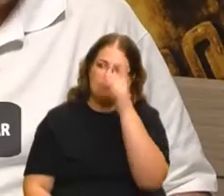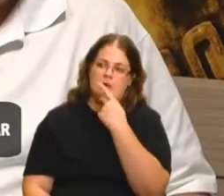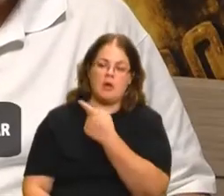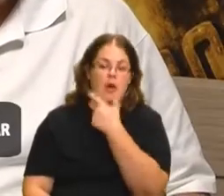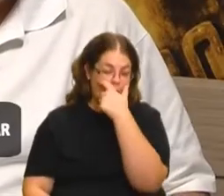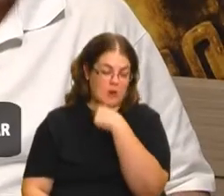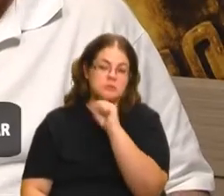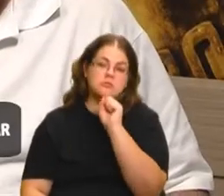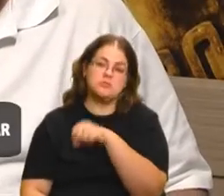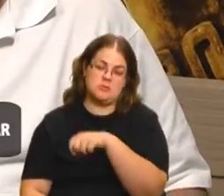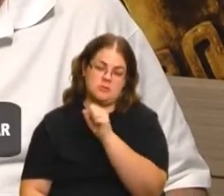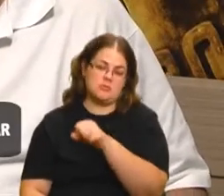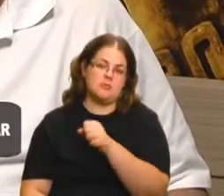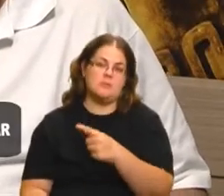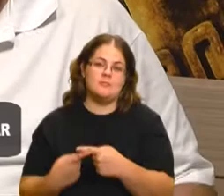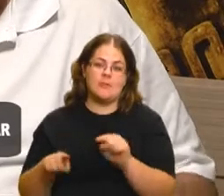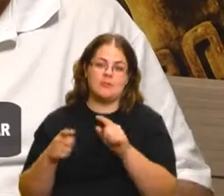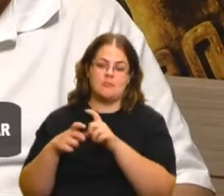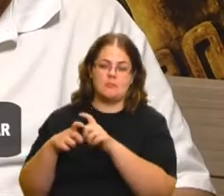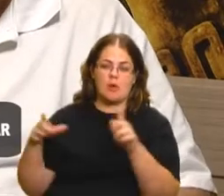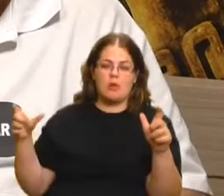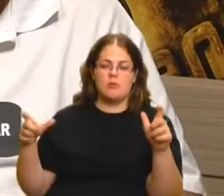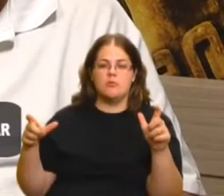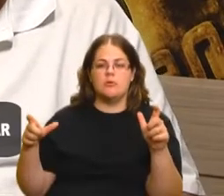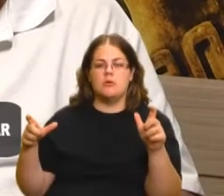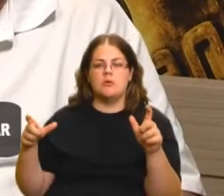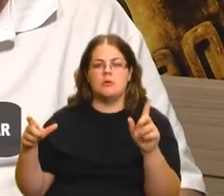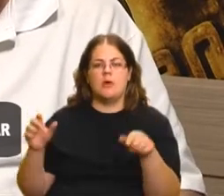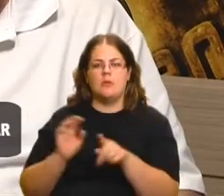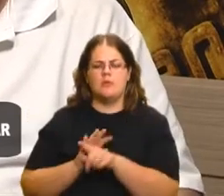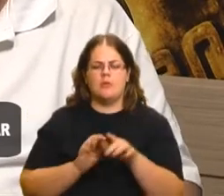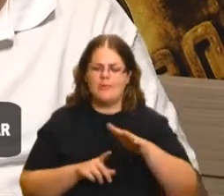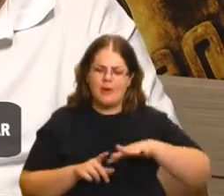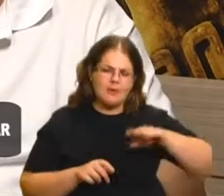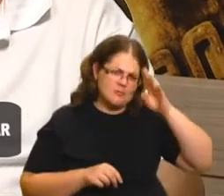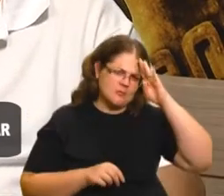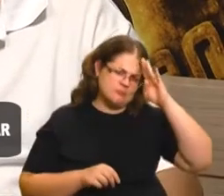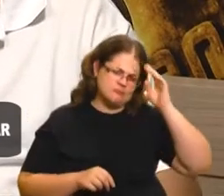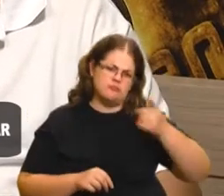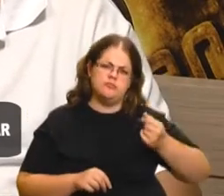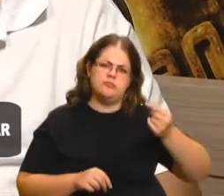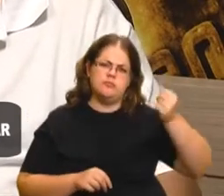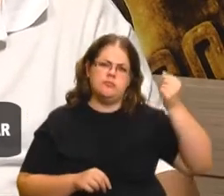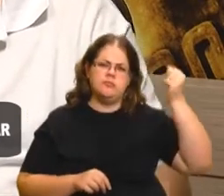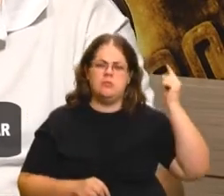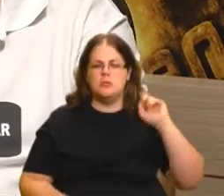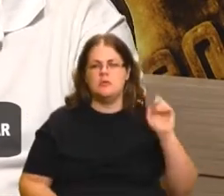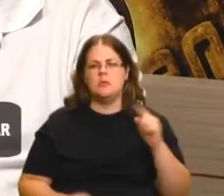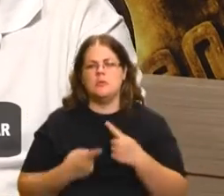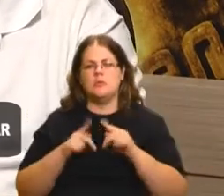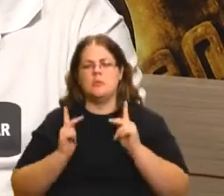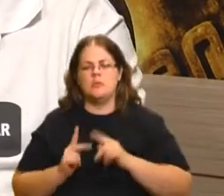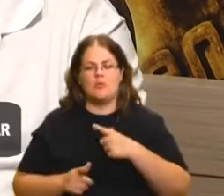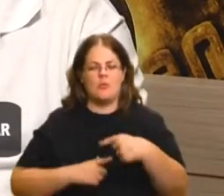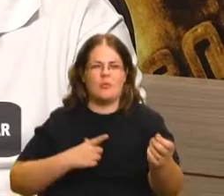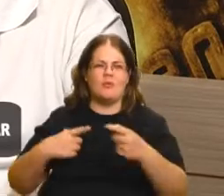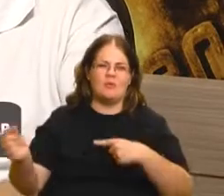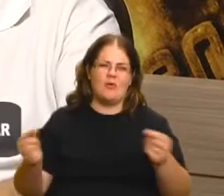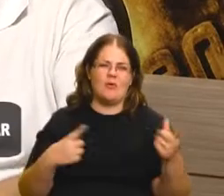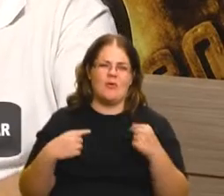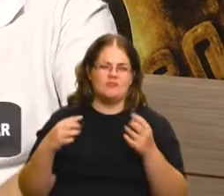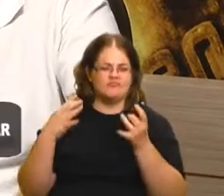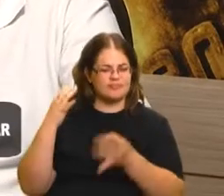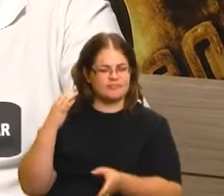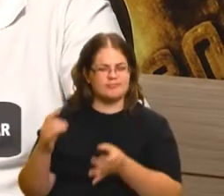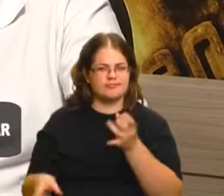deles sim. Não? Mas eu acho que a maior parte não propriamente como militar, mas muitos saíram, o padrão era muito